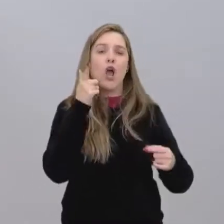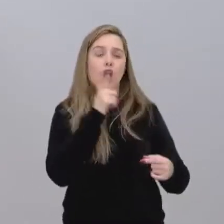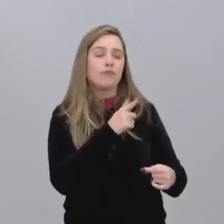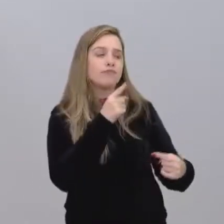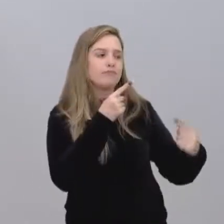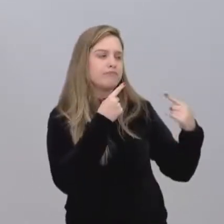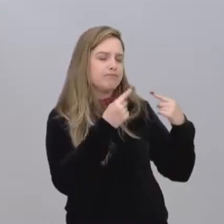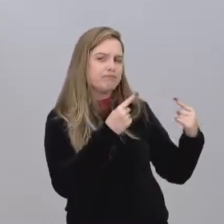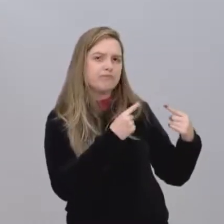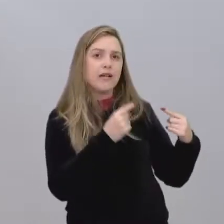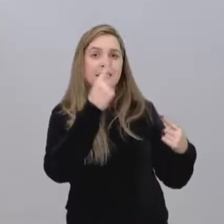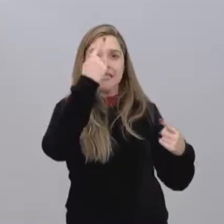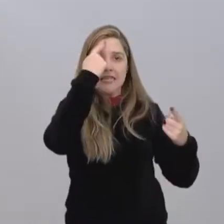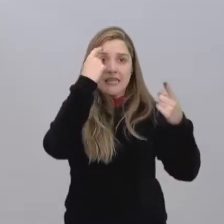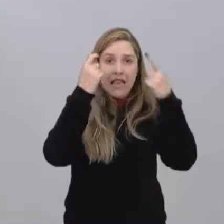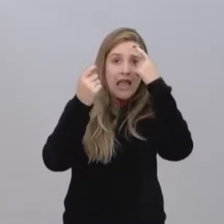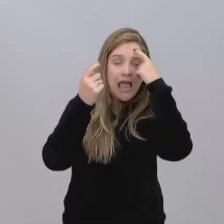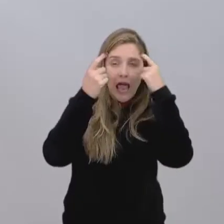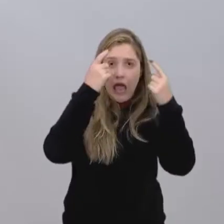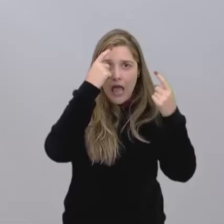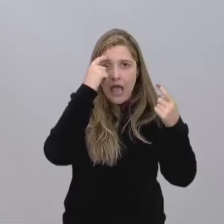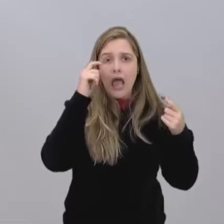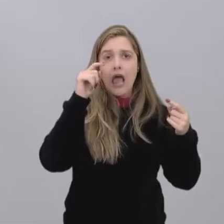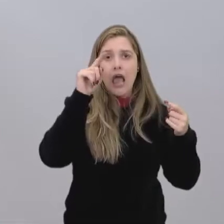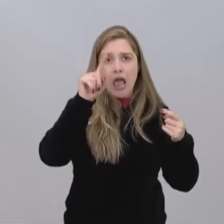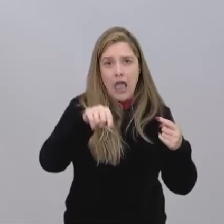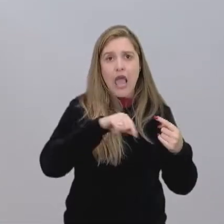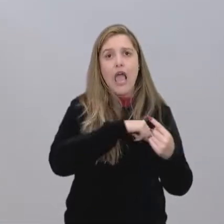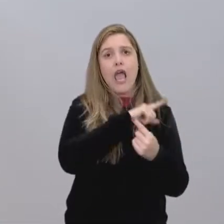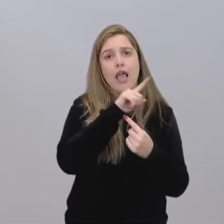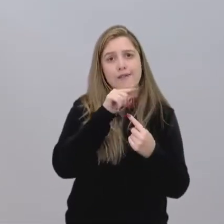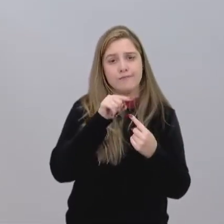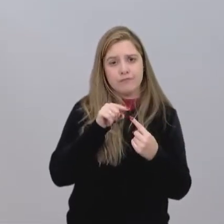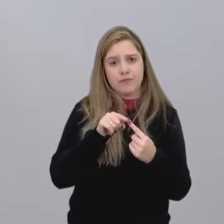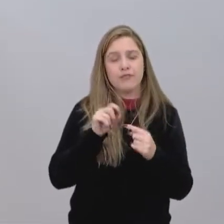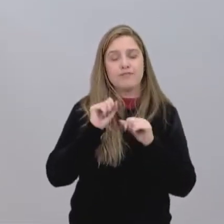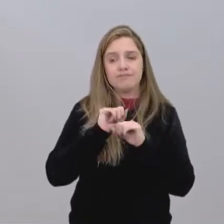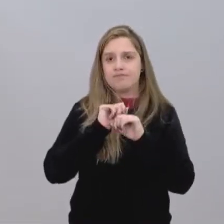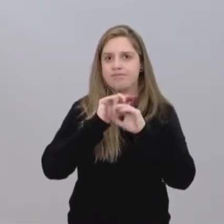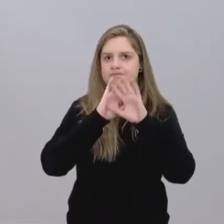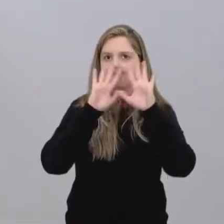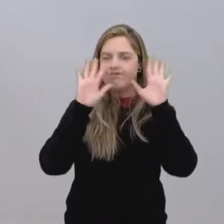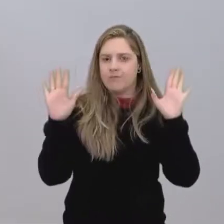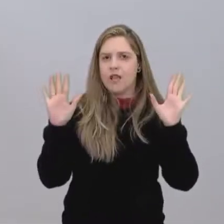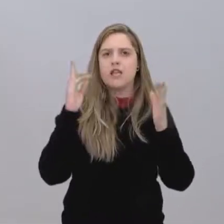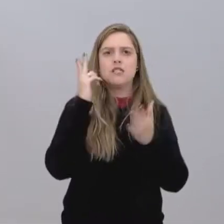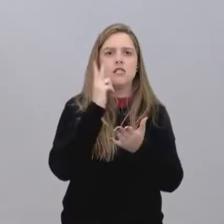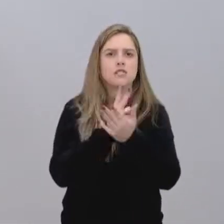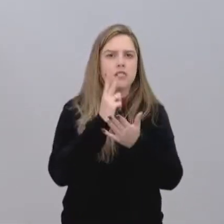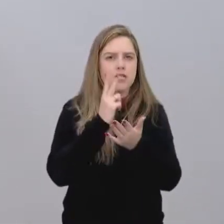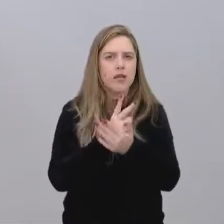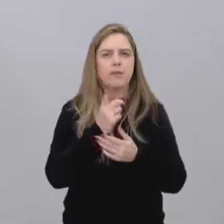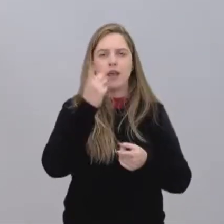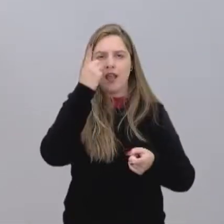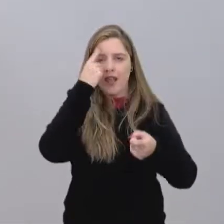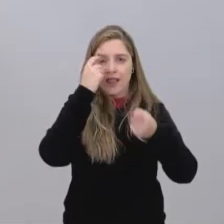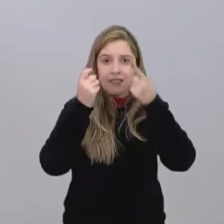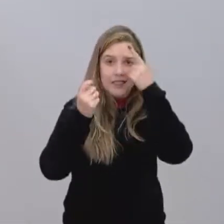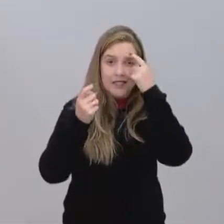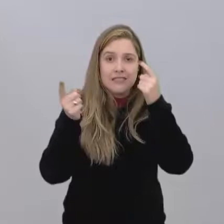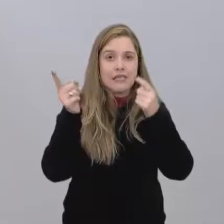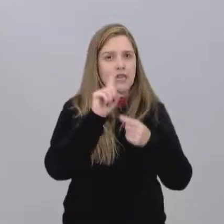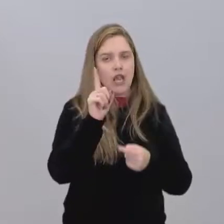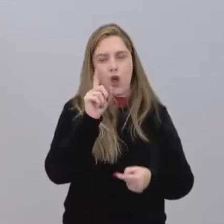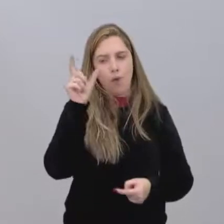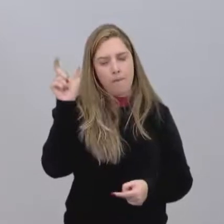discutir ideias, né? E isso é o que a gente precisa deixar claro. Sempre ideias e não